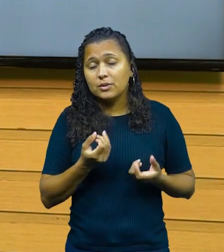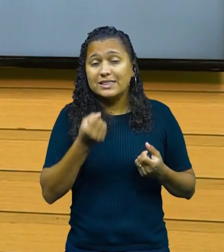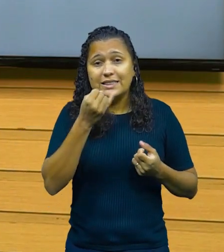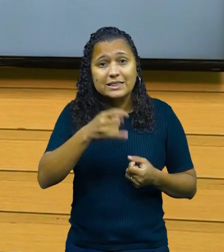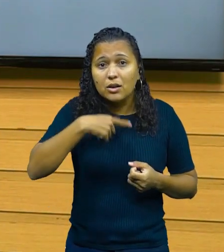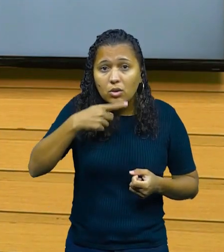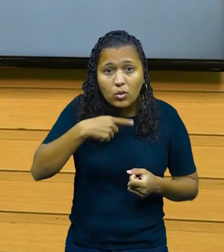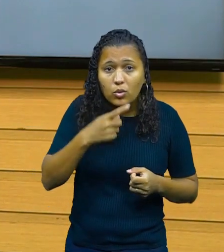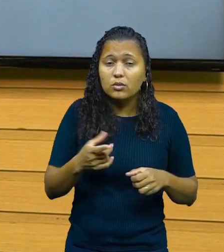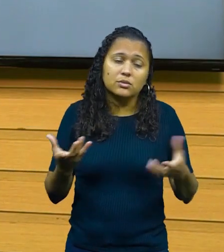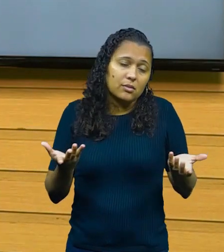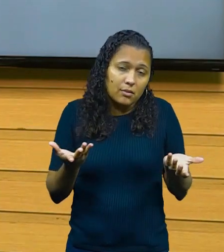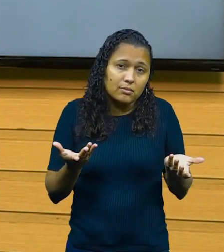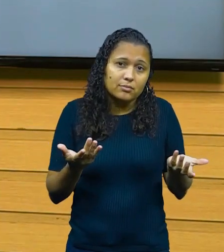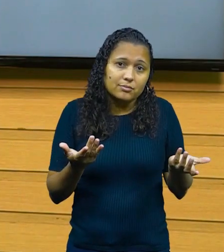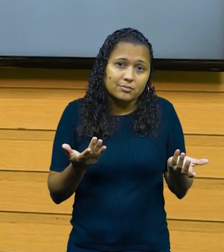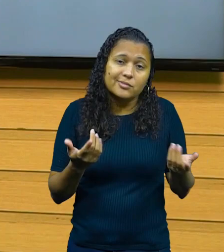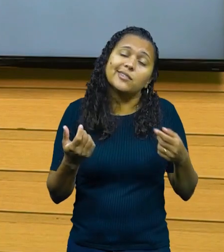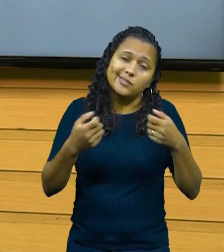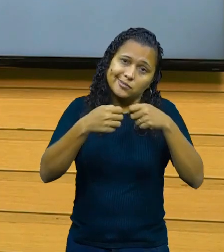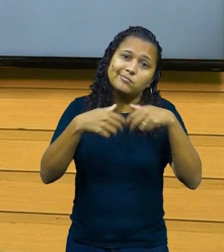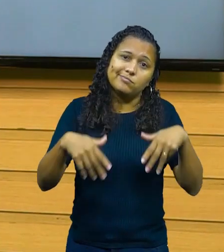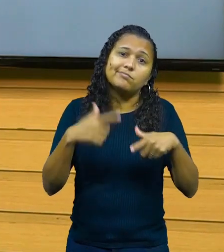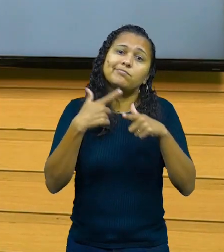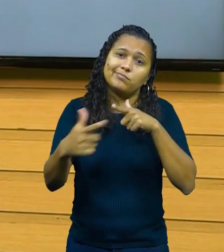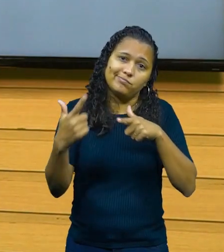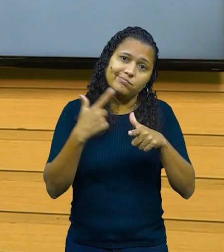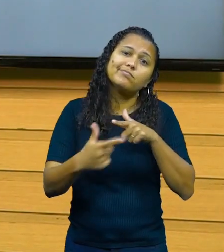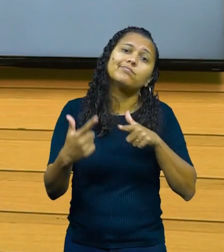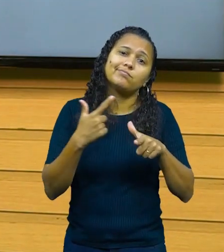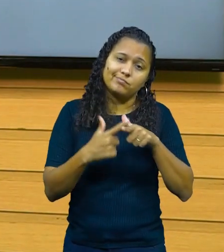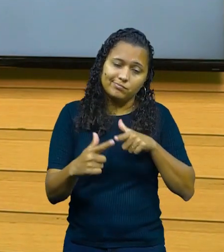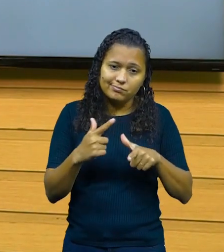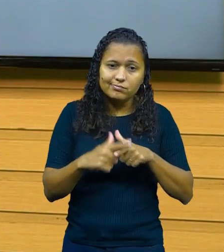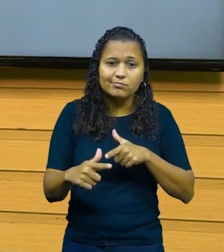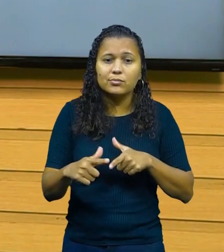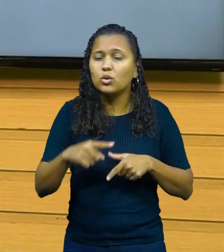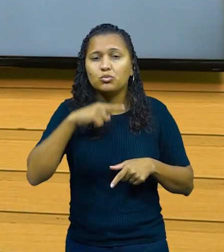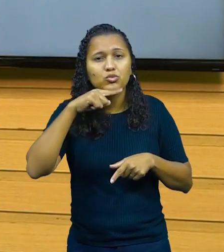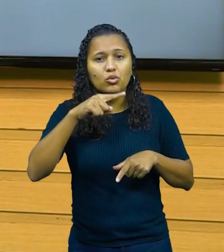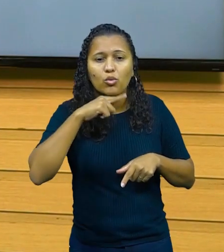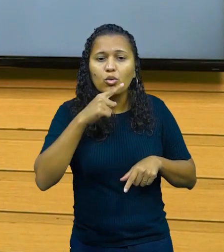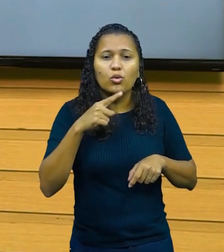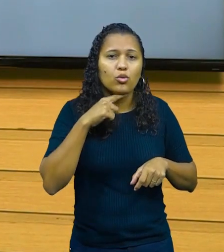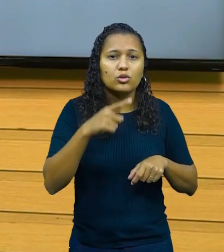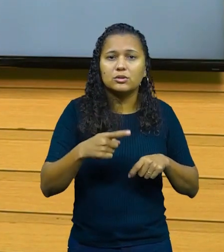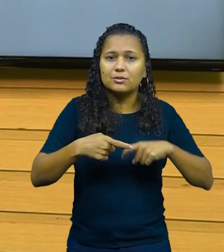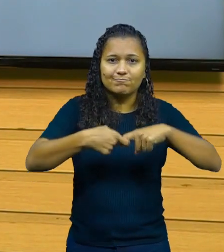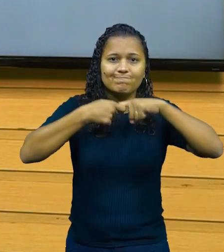vão se conectar. E aí você vai ter o quê? Um problema de... você não vai conseguir fazer a